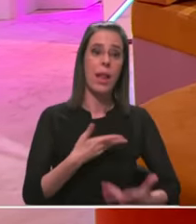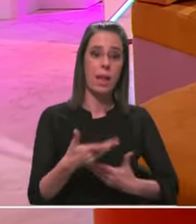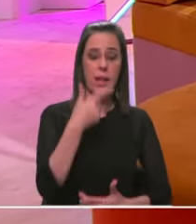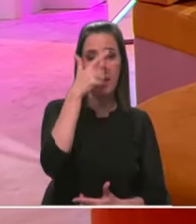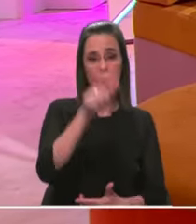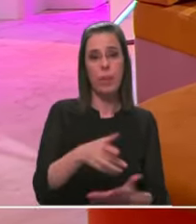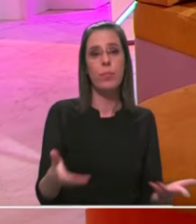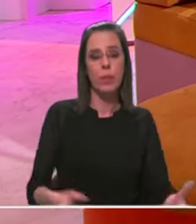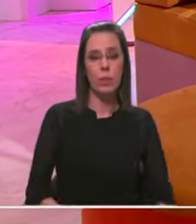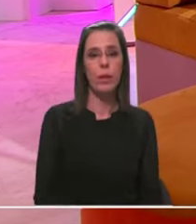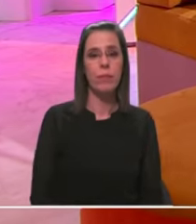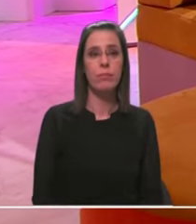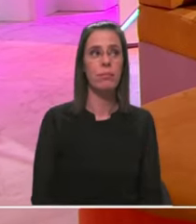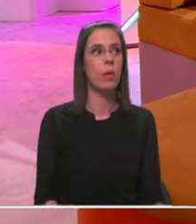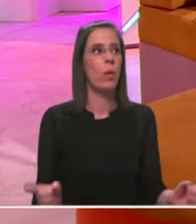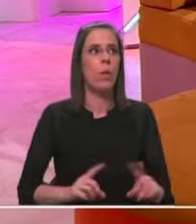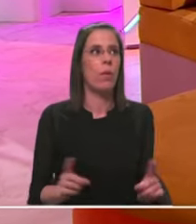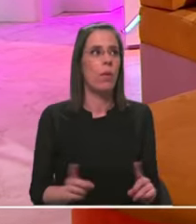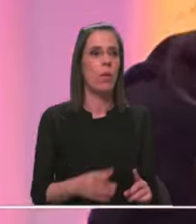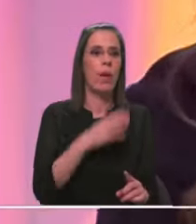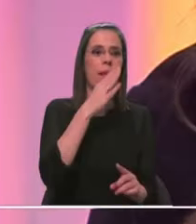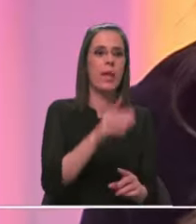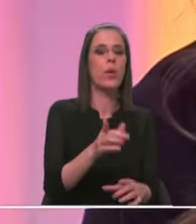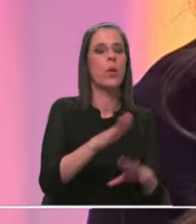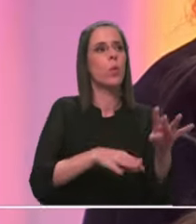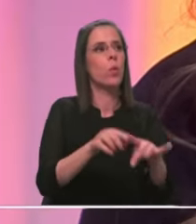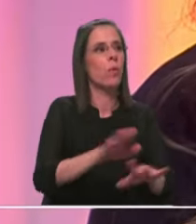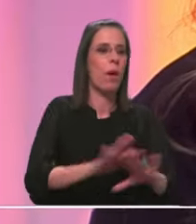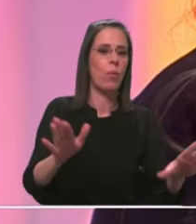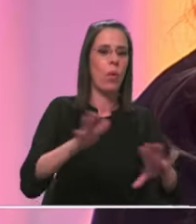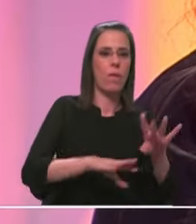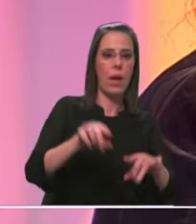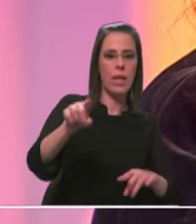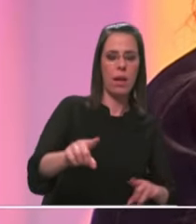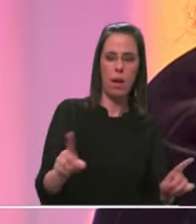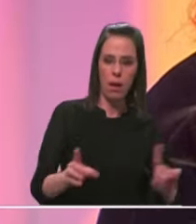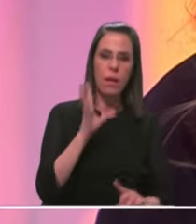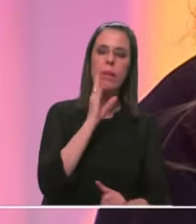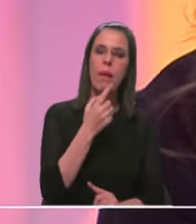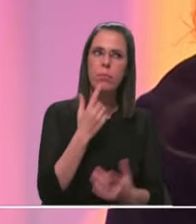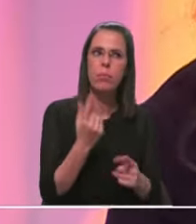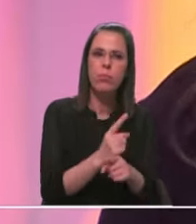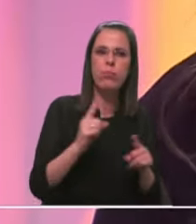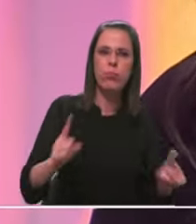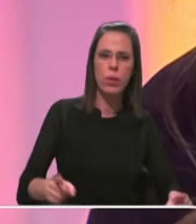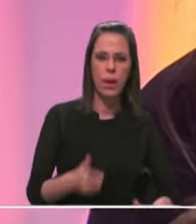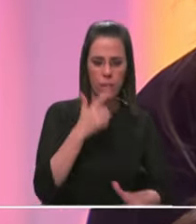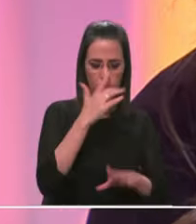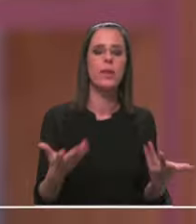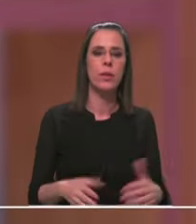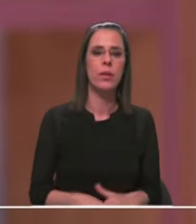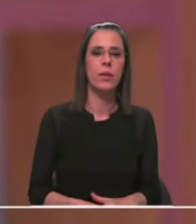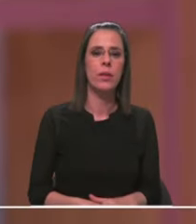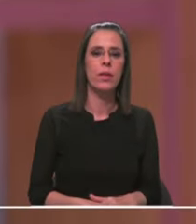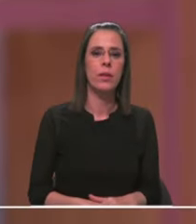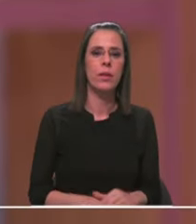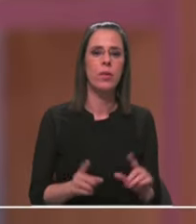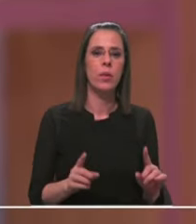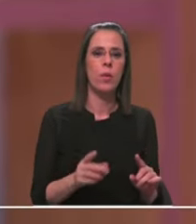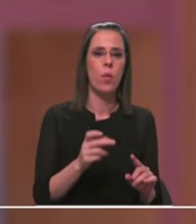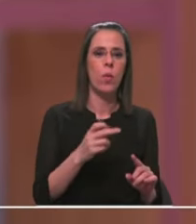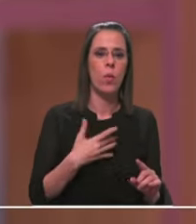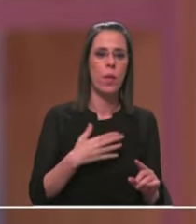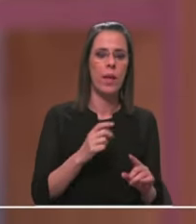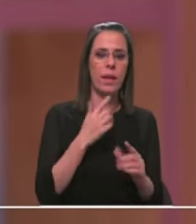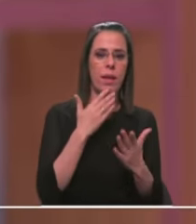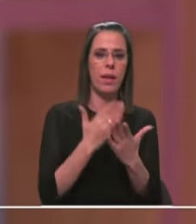com outra pessoa. Não é dizer tu fazes isto e fazes aquilo, é tentar perceber porque é que a pessoa faz aquilo. O André estava